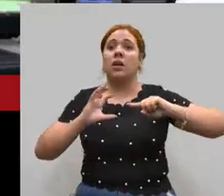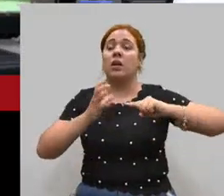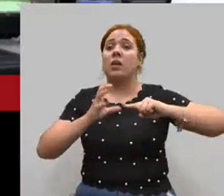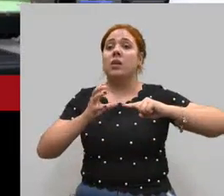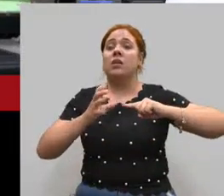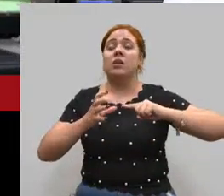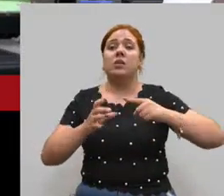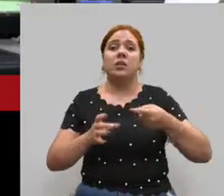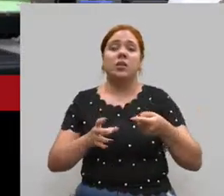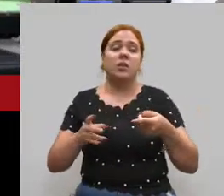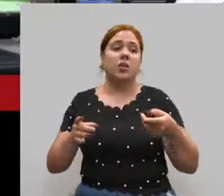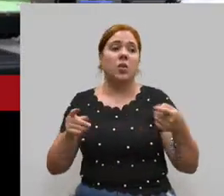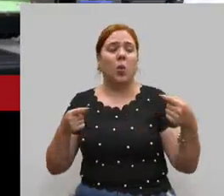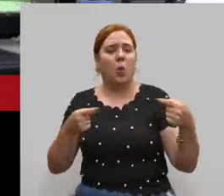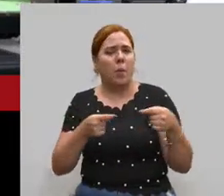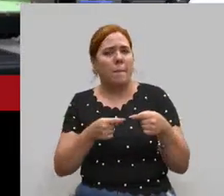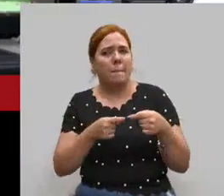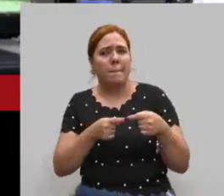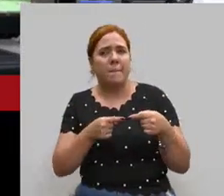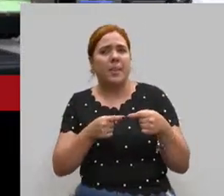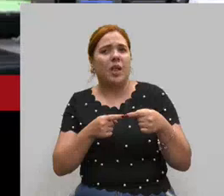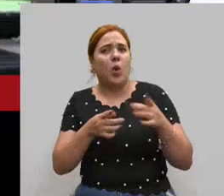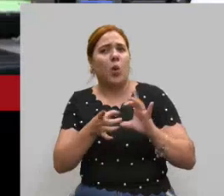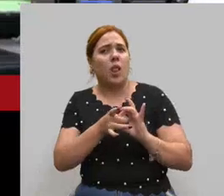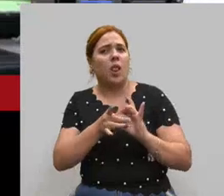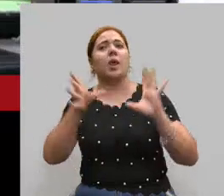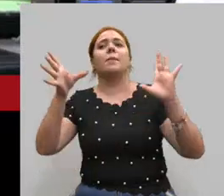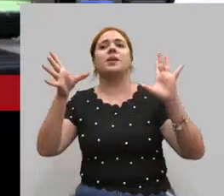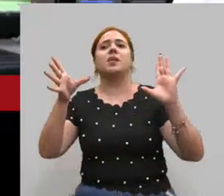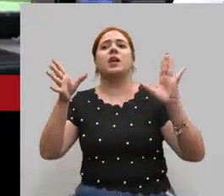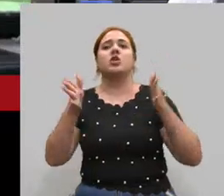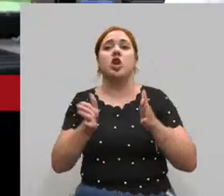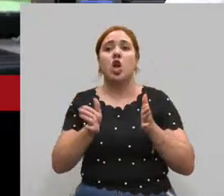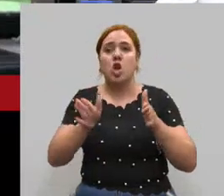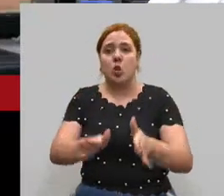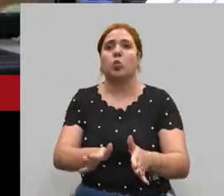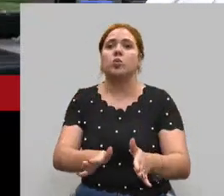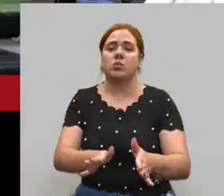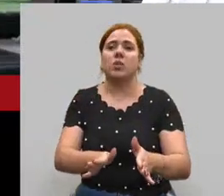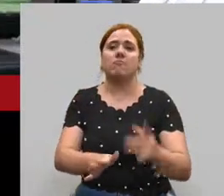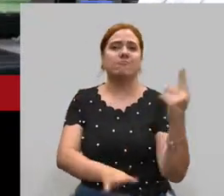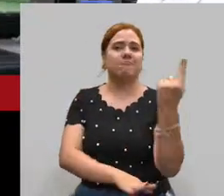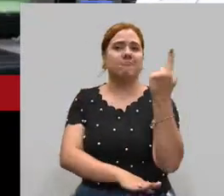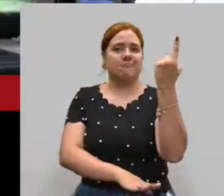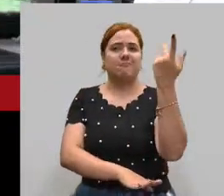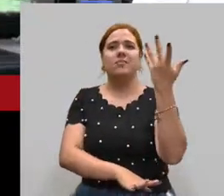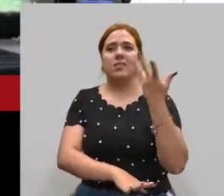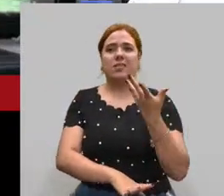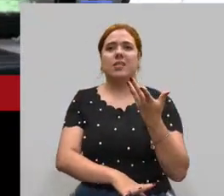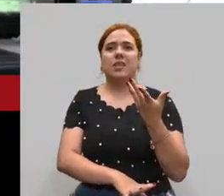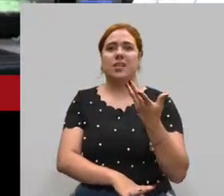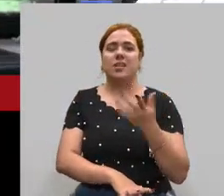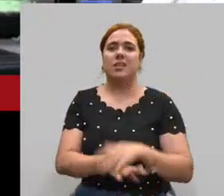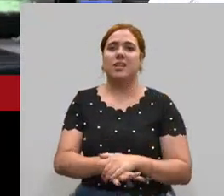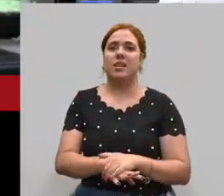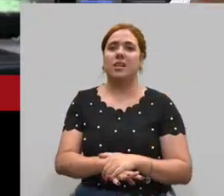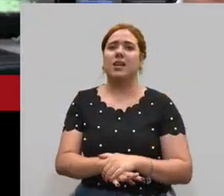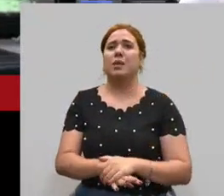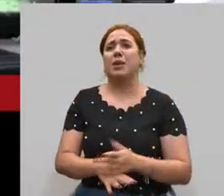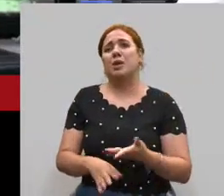a liberdade a autonomia e a inclusão de outra forma essas pessoas poderiam estar